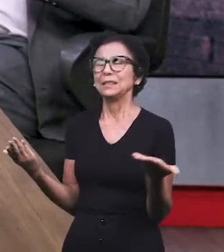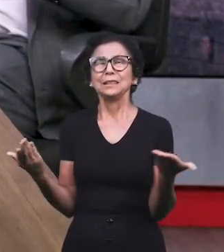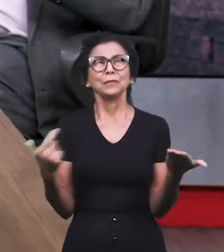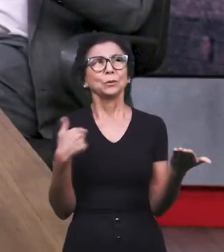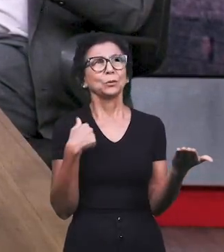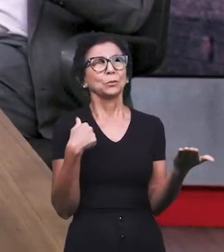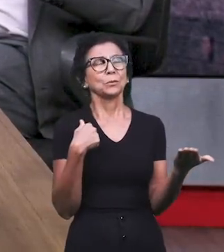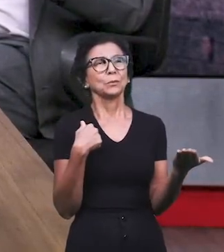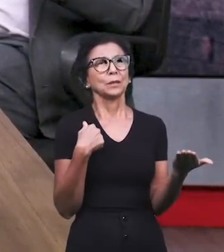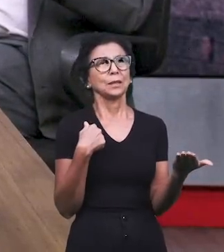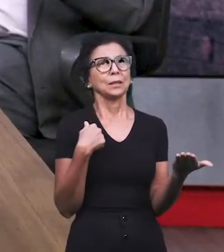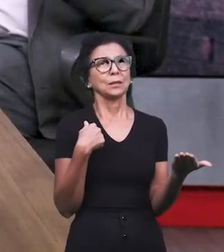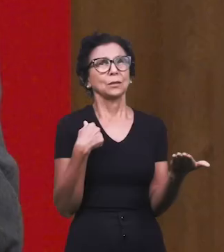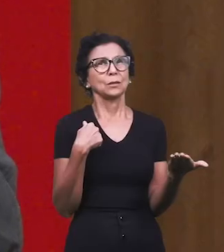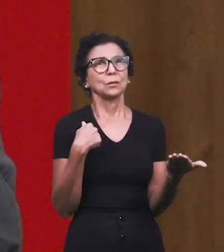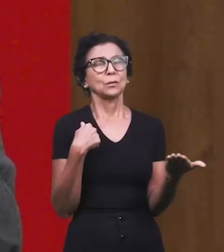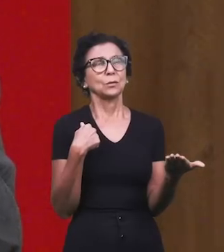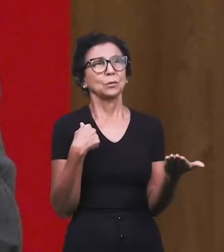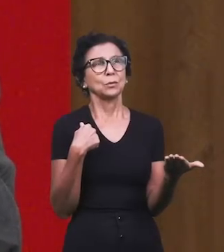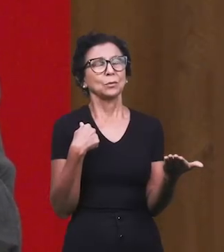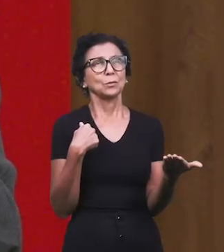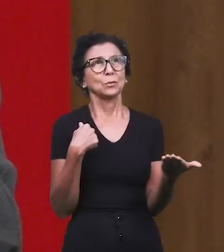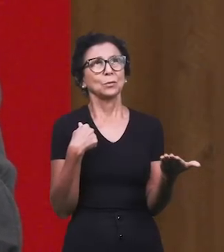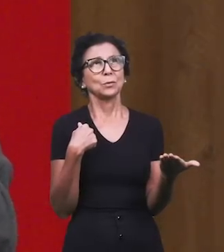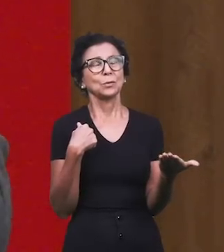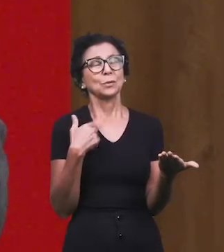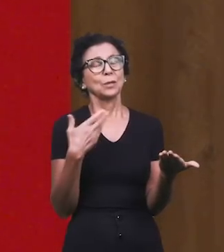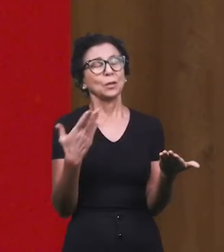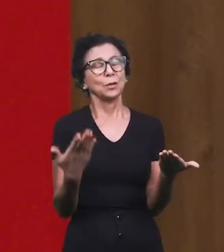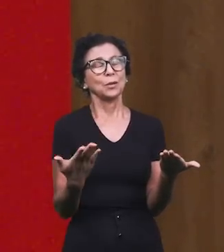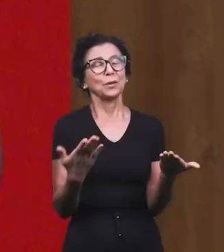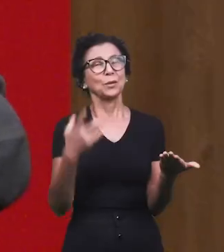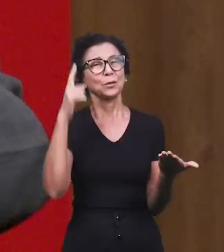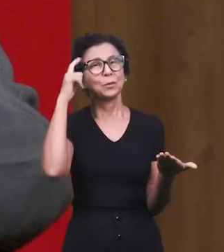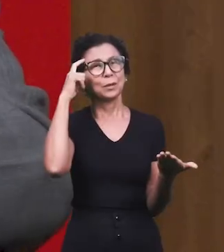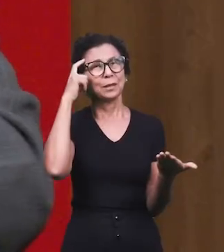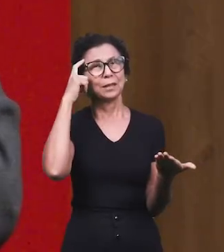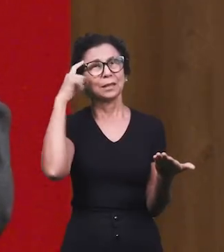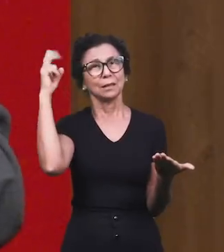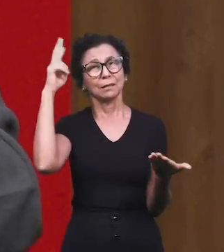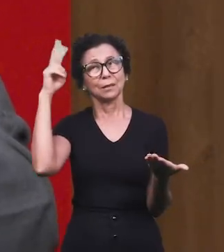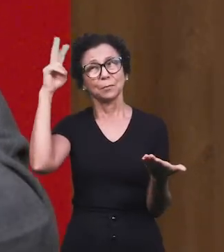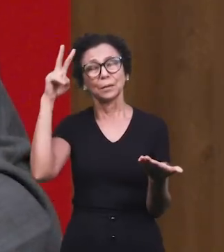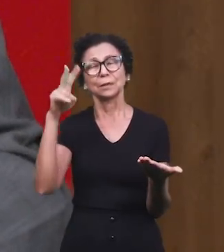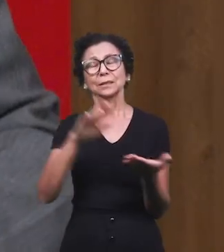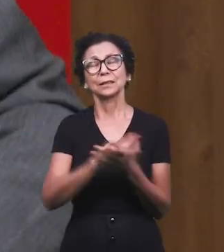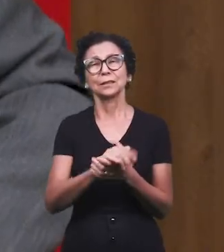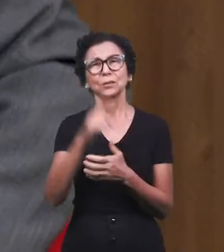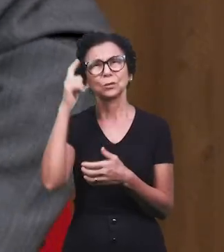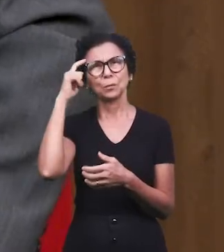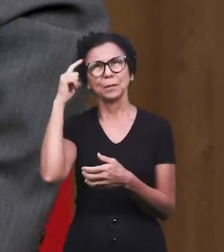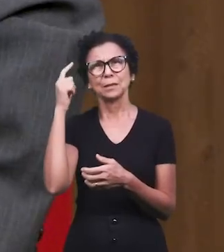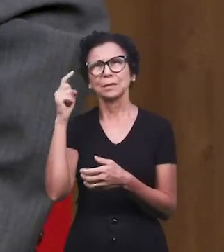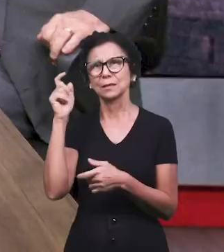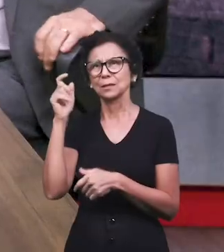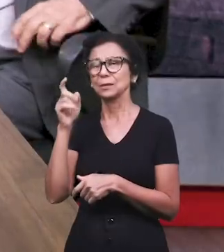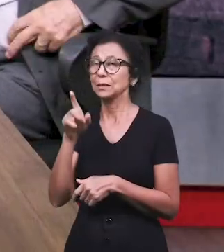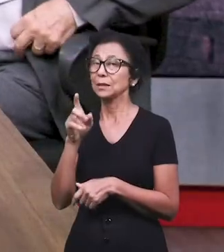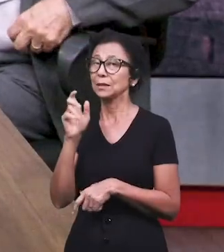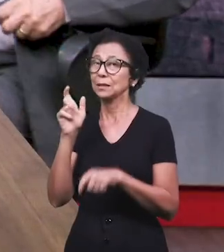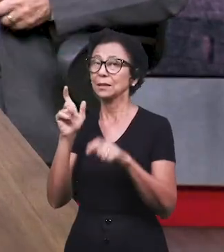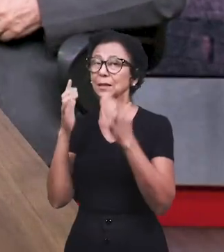estou aqui interpretando as dúvidas que os irmãos têm, aproveitando certo, aqui a presença dos historiadores. Né? O Serlon é para